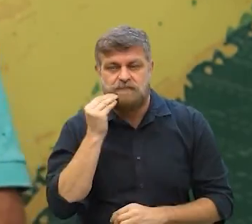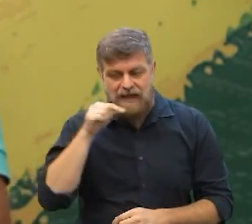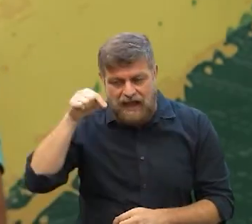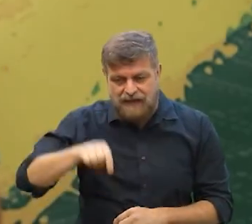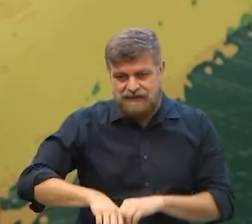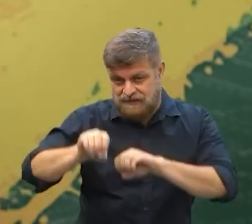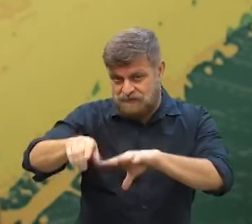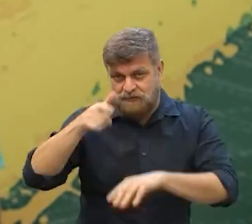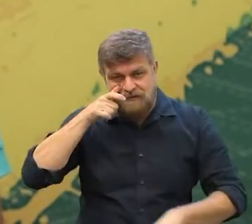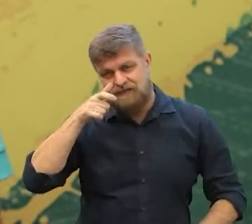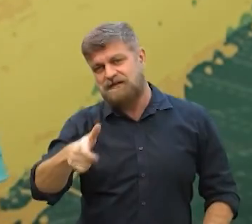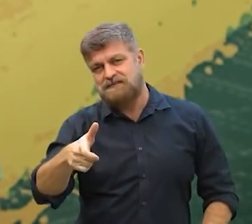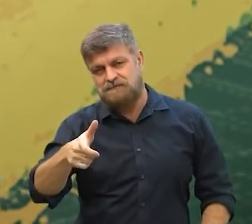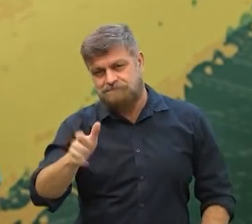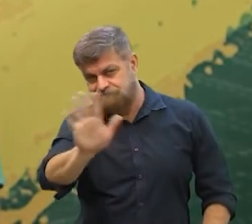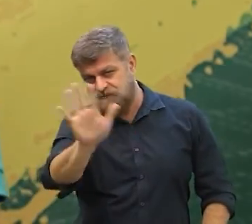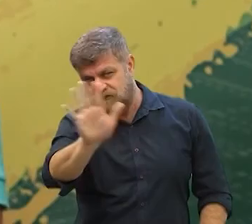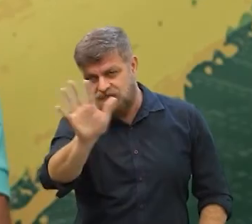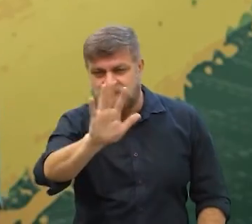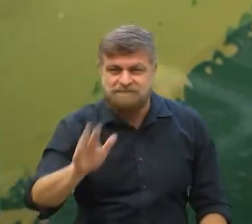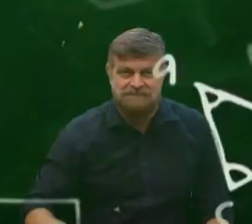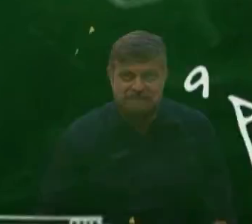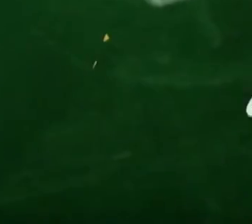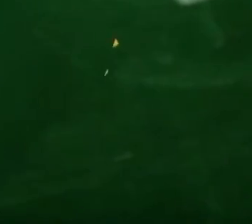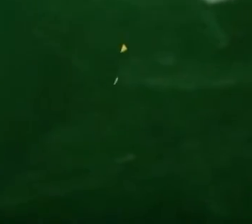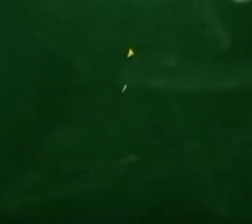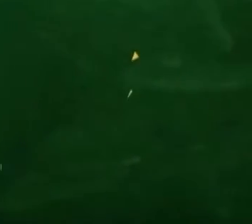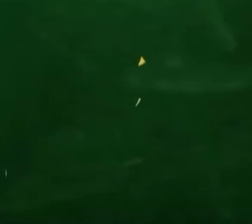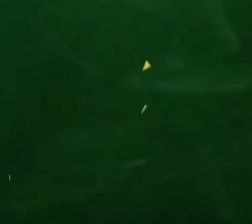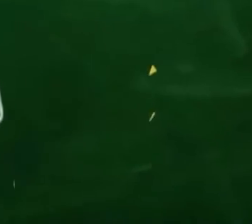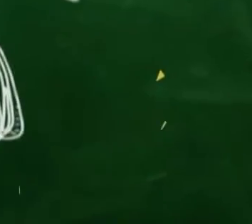sempre aqui no quadro De Olho na Educação. Tchau!